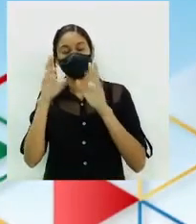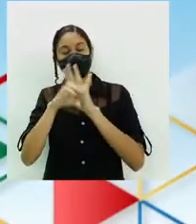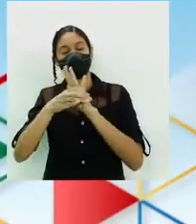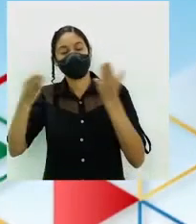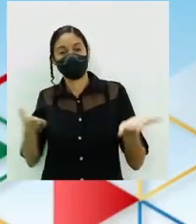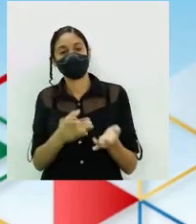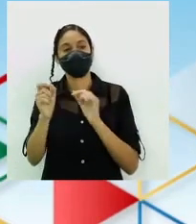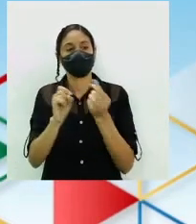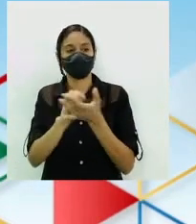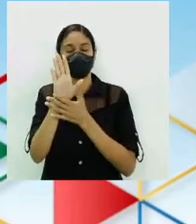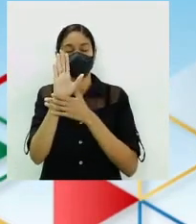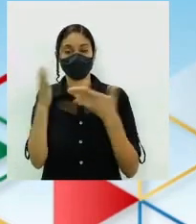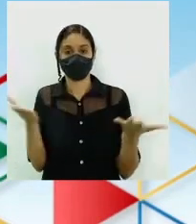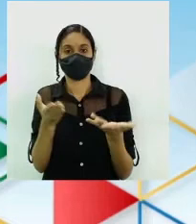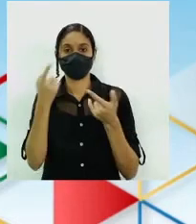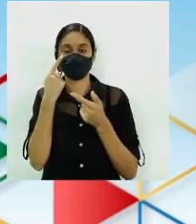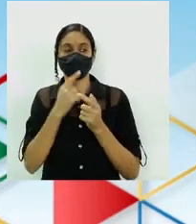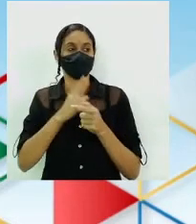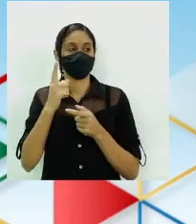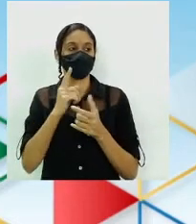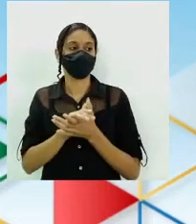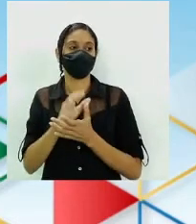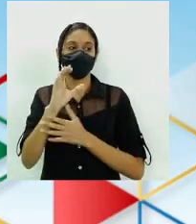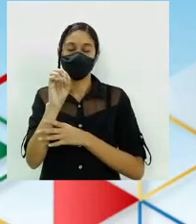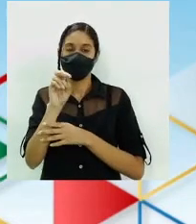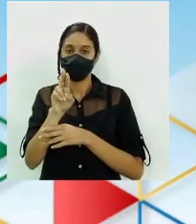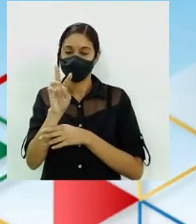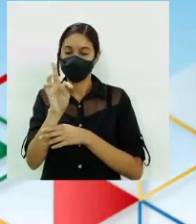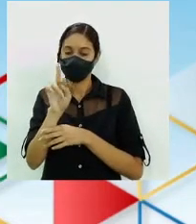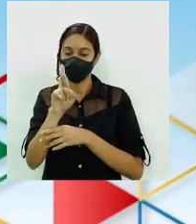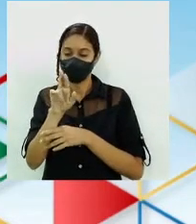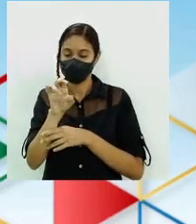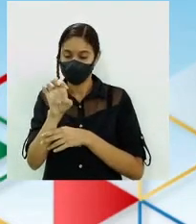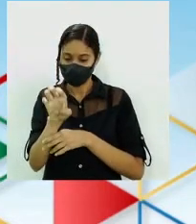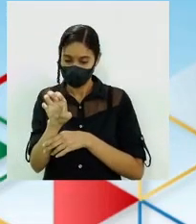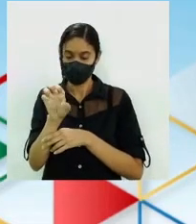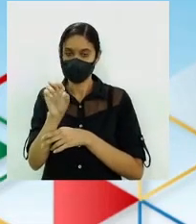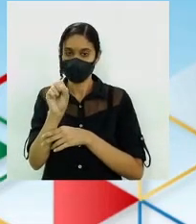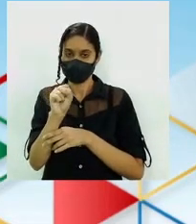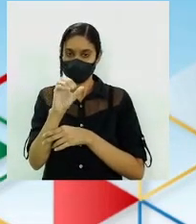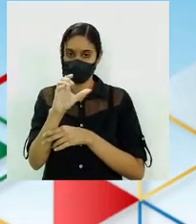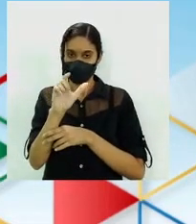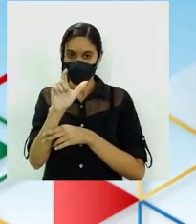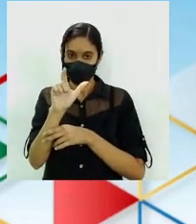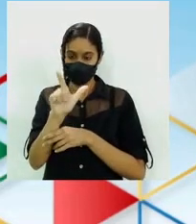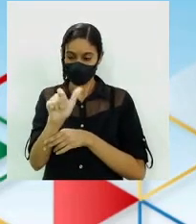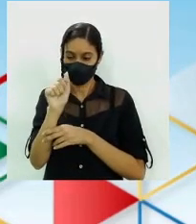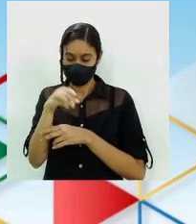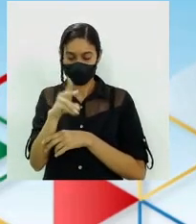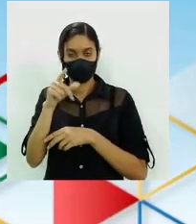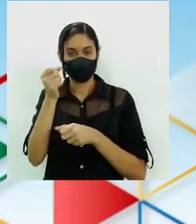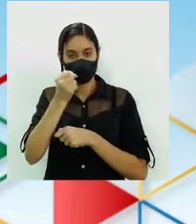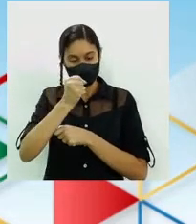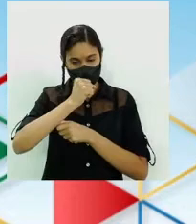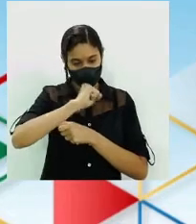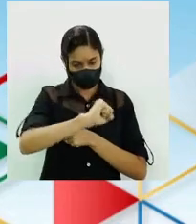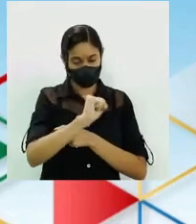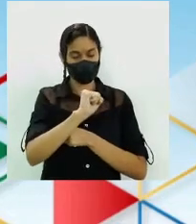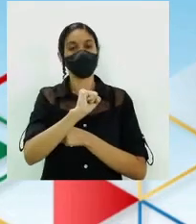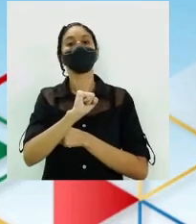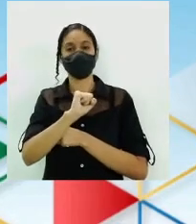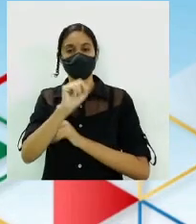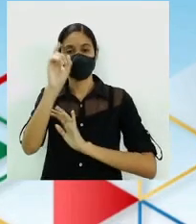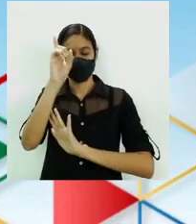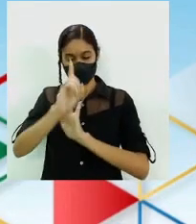slide. A gente vai trabalhar com Poetry Slams, uma produção artística e cultural de resistência e defesa